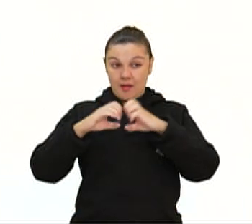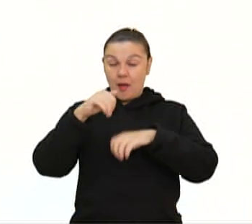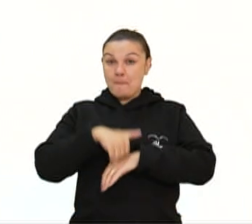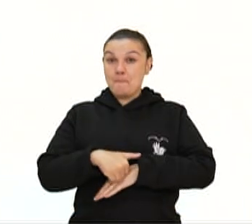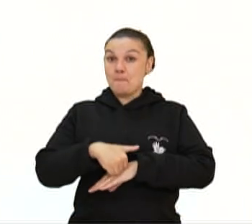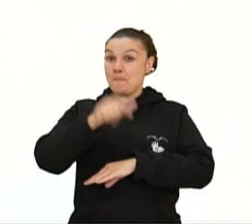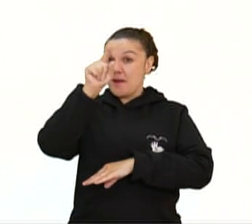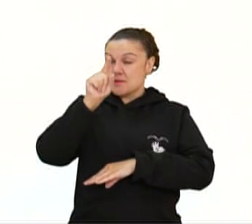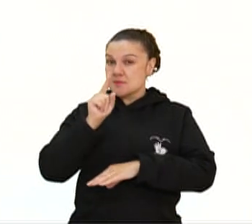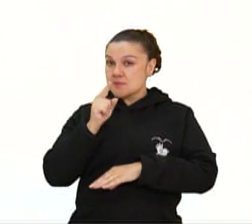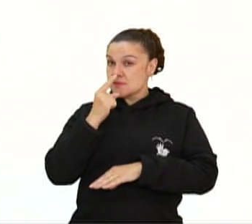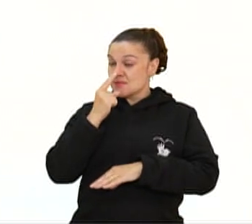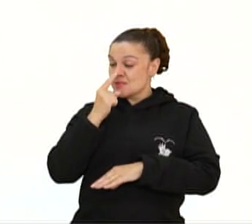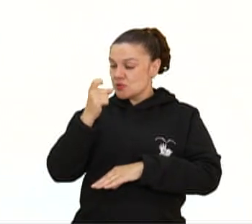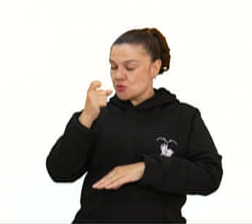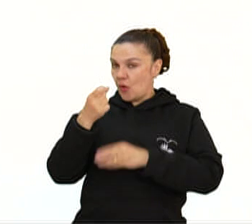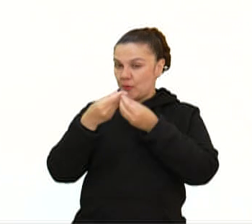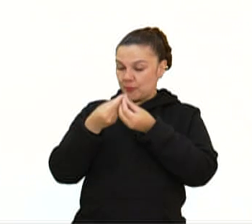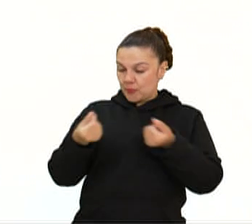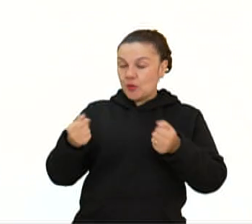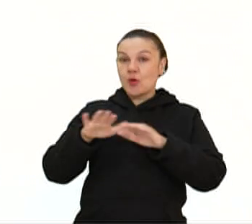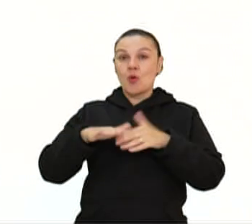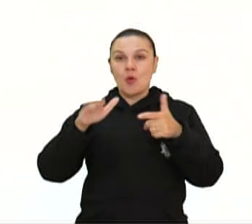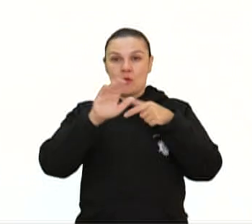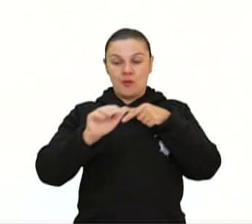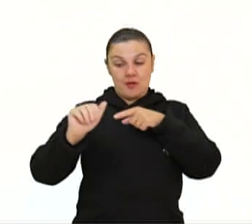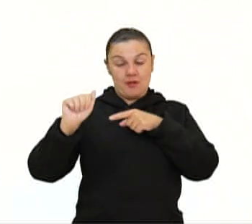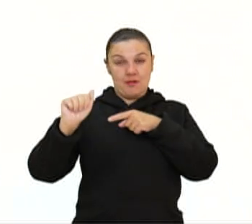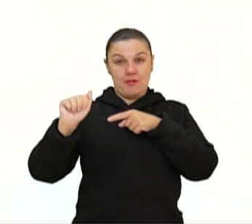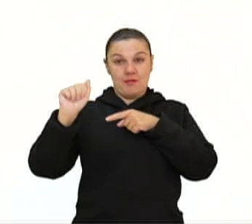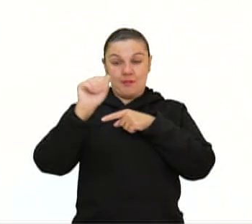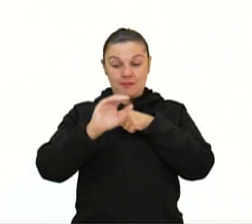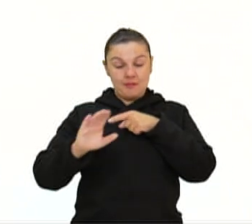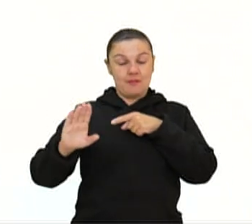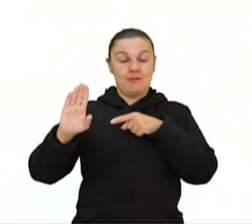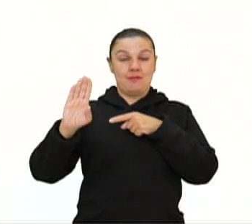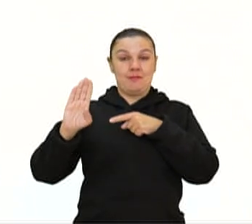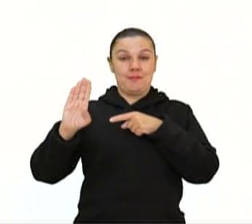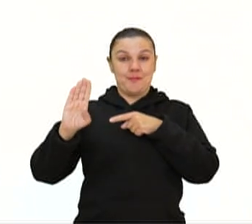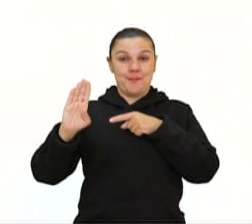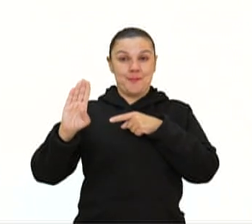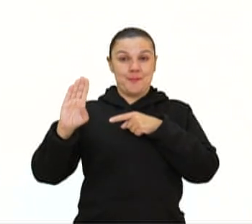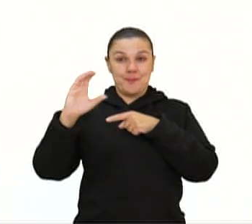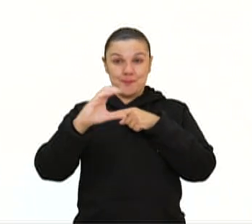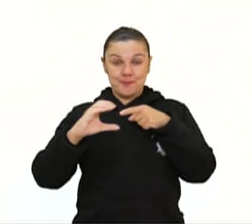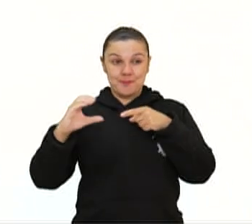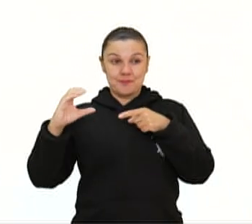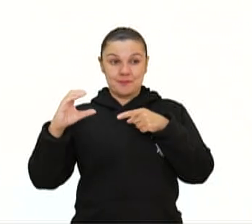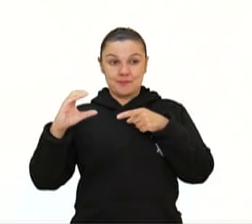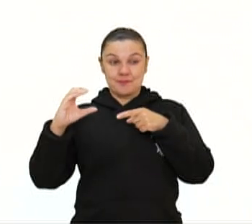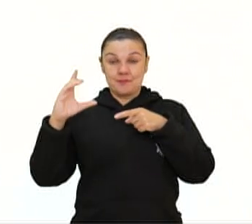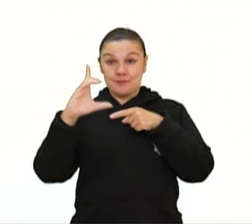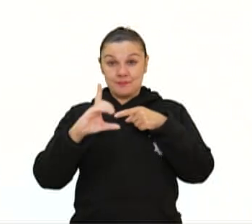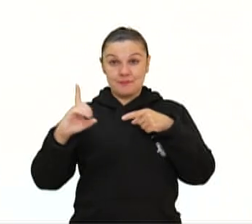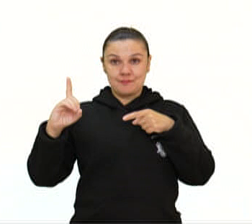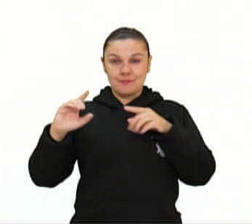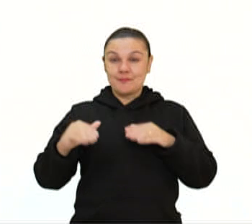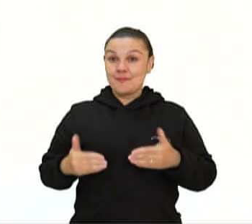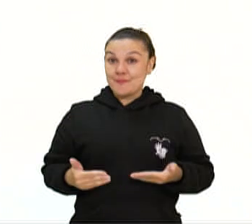tóxica e solúvel é alternativa A, néfron, alternativa B, ácido úrico, alternativa C, ureia ou alternativa D,